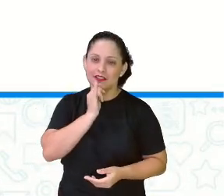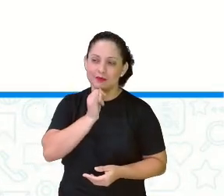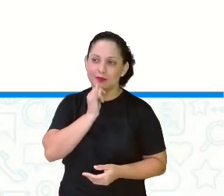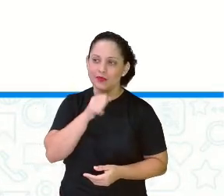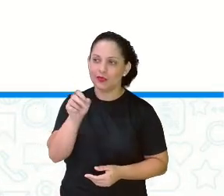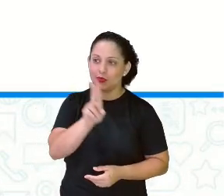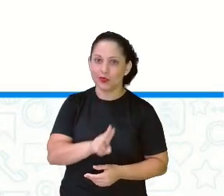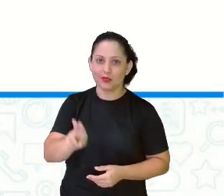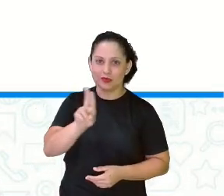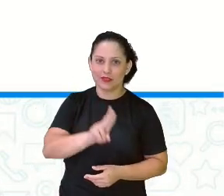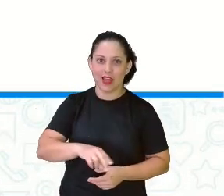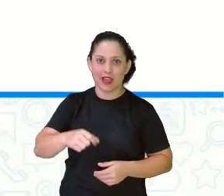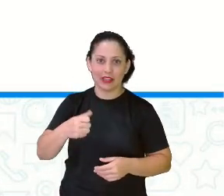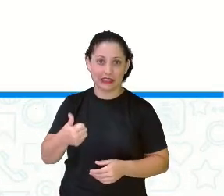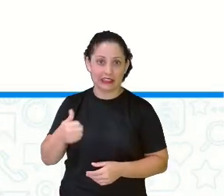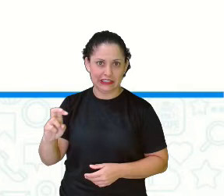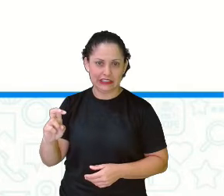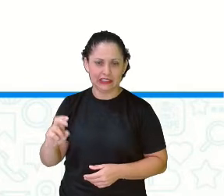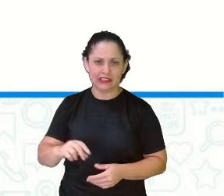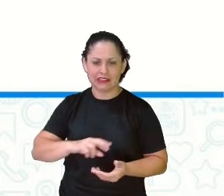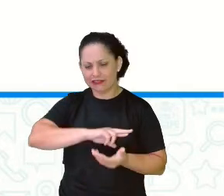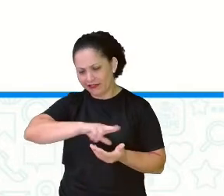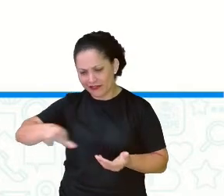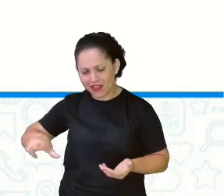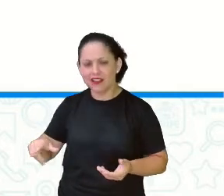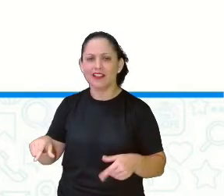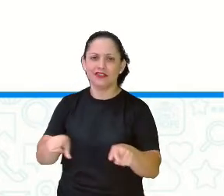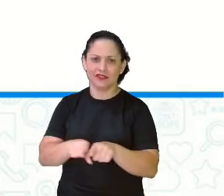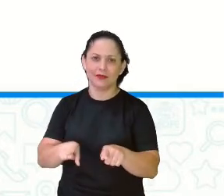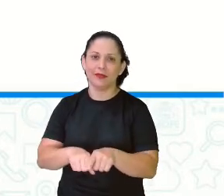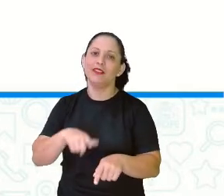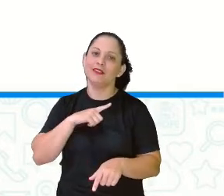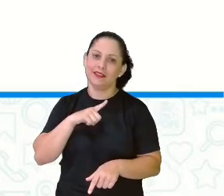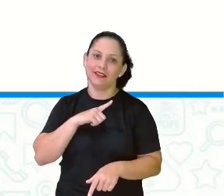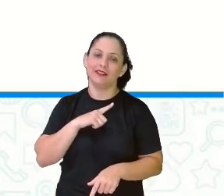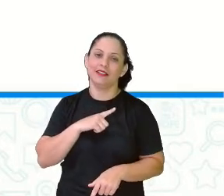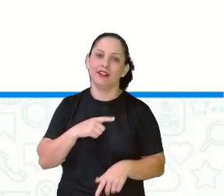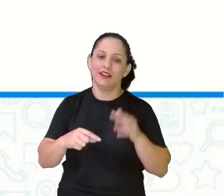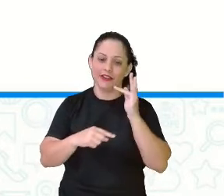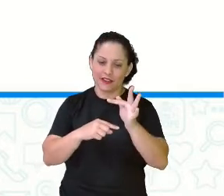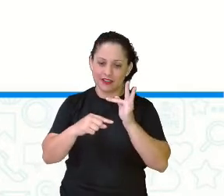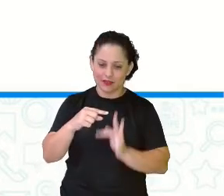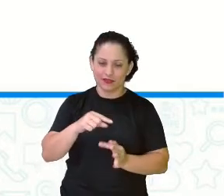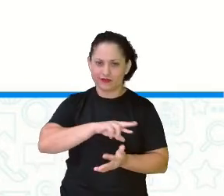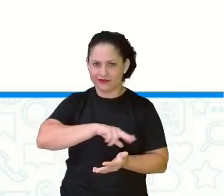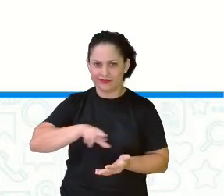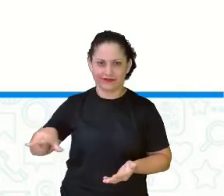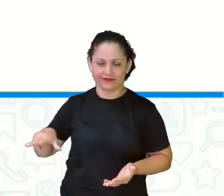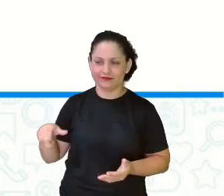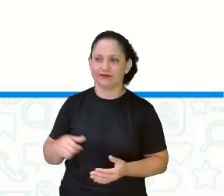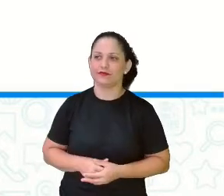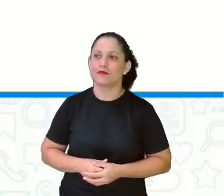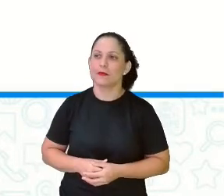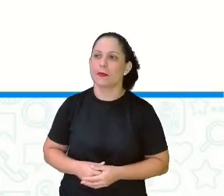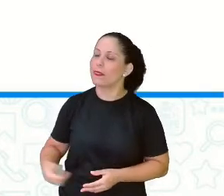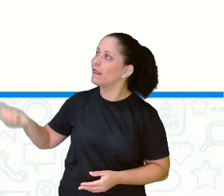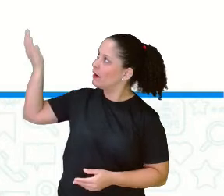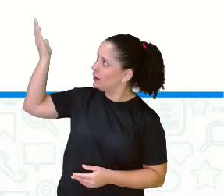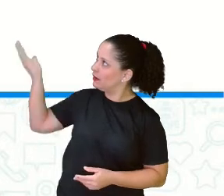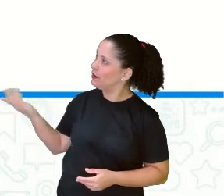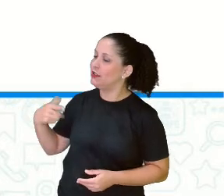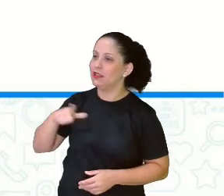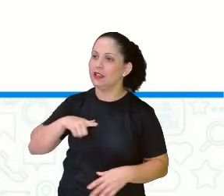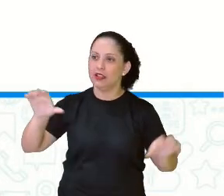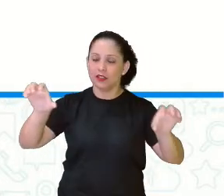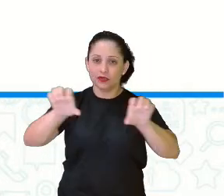usei 15, mas eu posso utilizar vários outros números e várias outras frações. Aqui eu tenho a minha